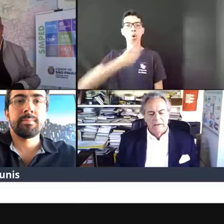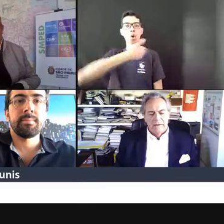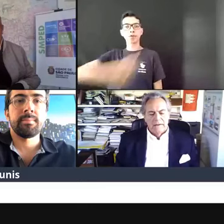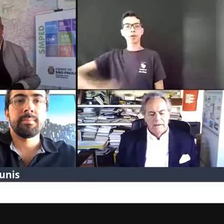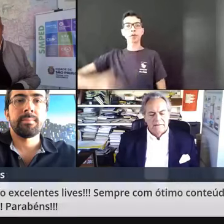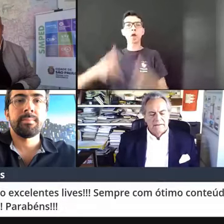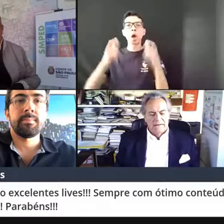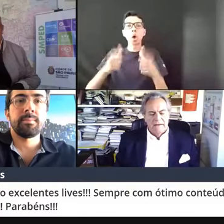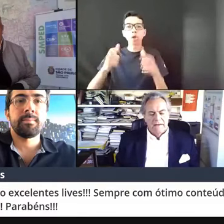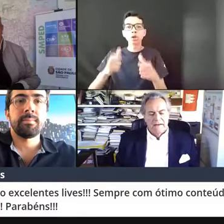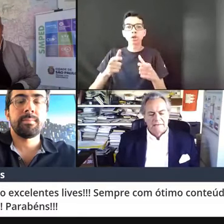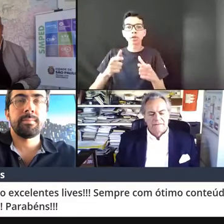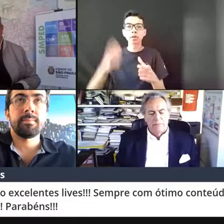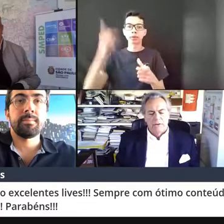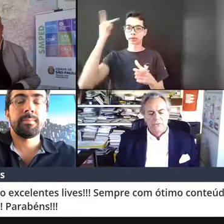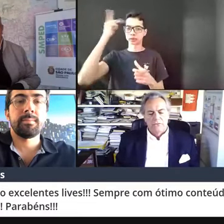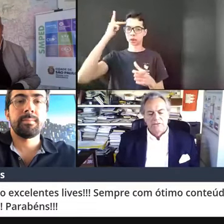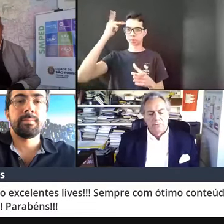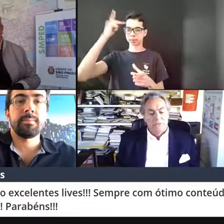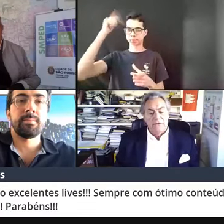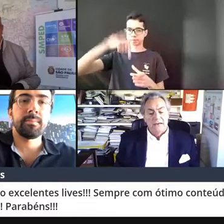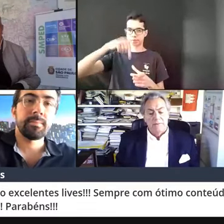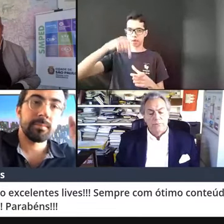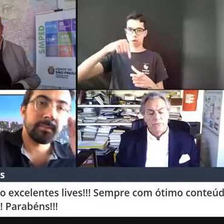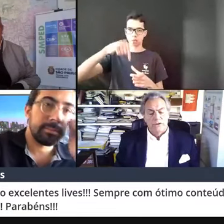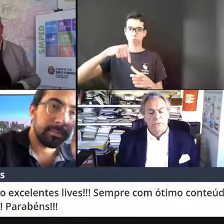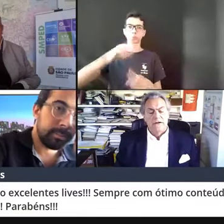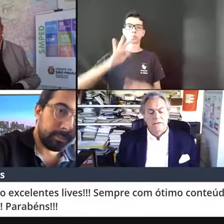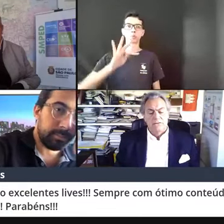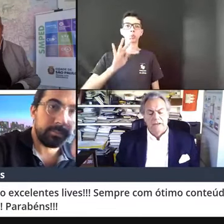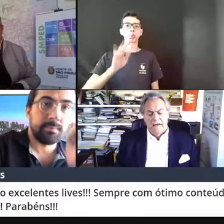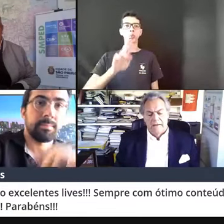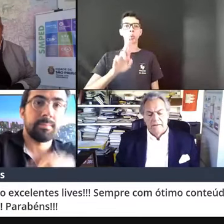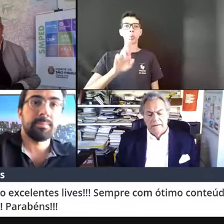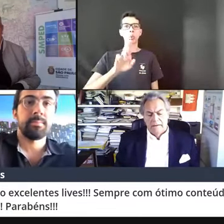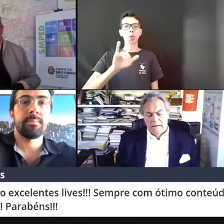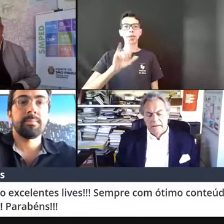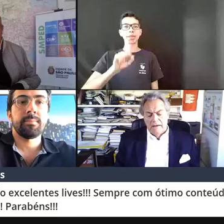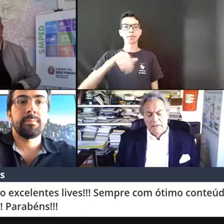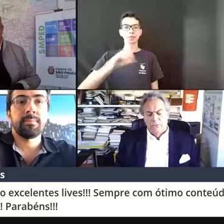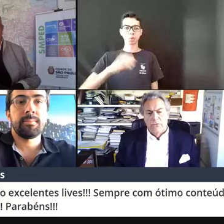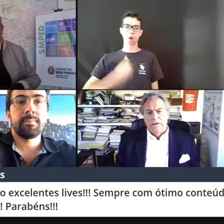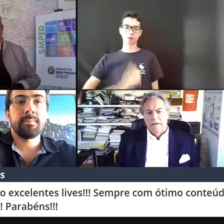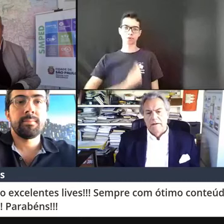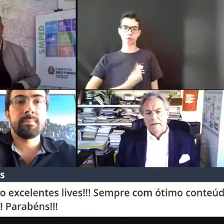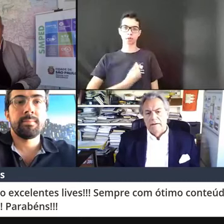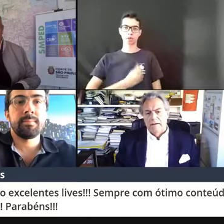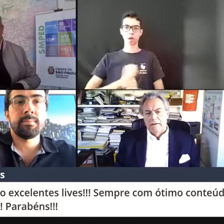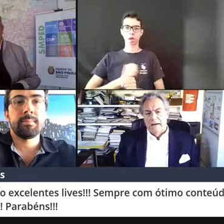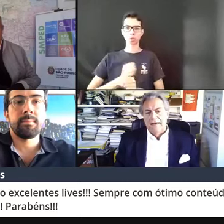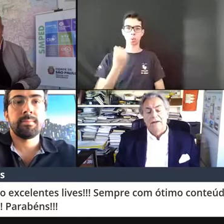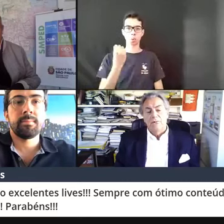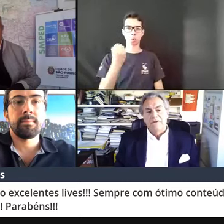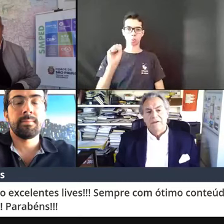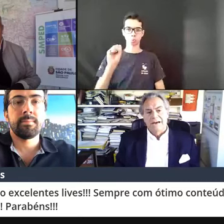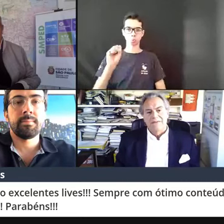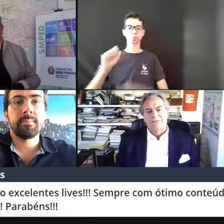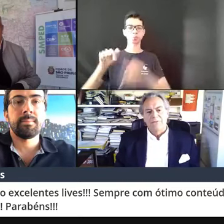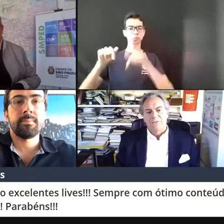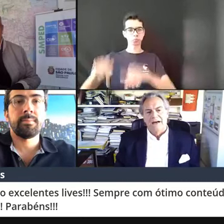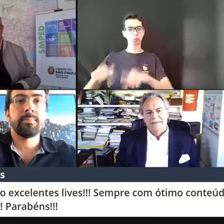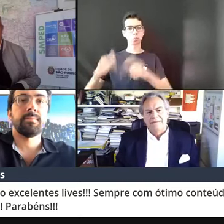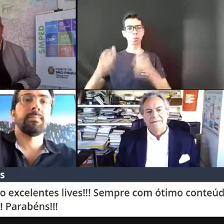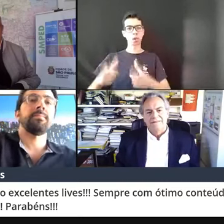Paulo, na São Paulo Turismo, onde fiquei por 8 anos lá. Foi aí que eu vi